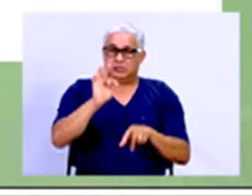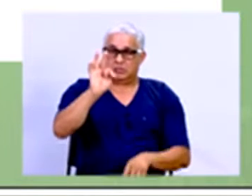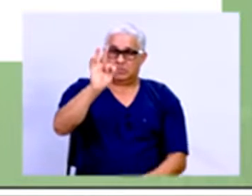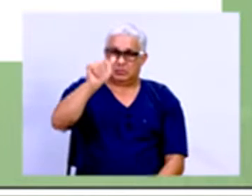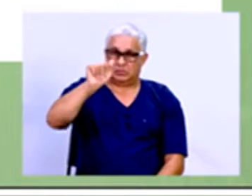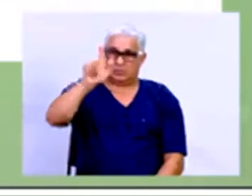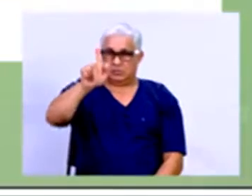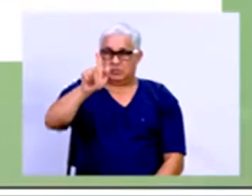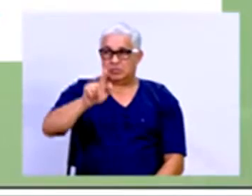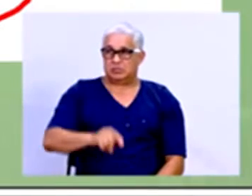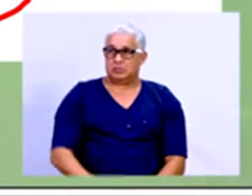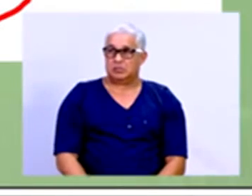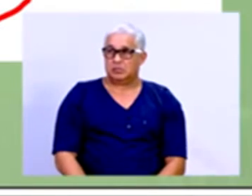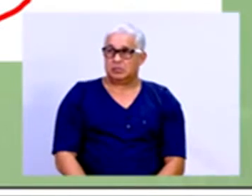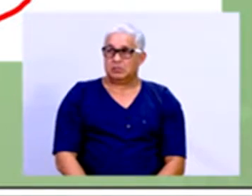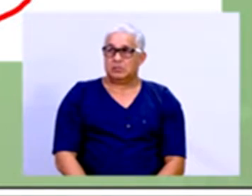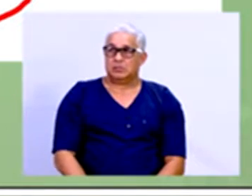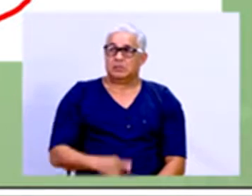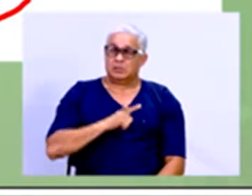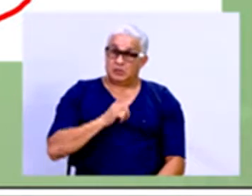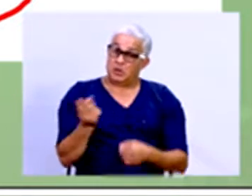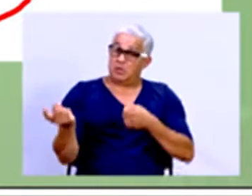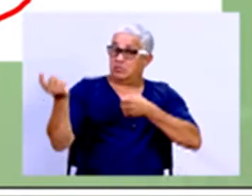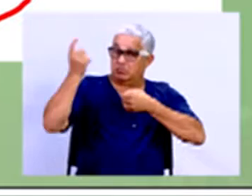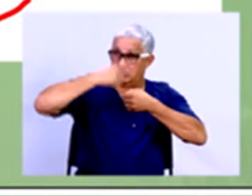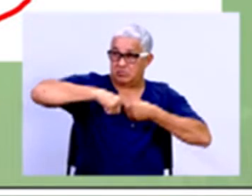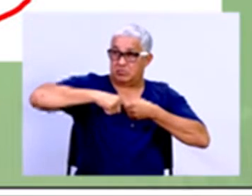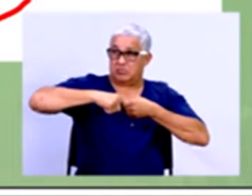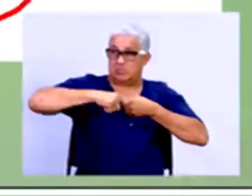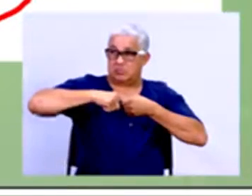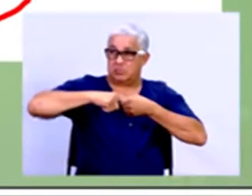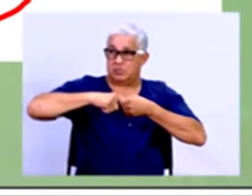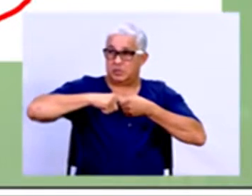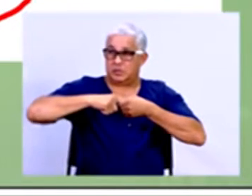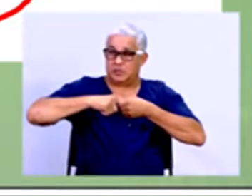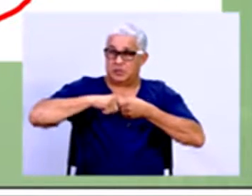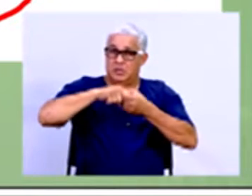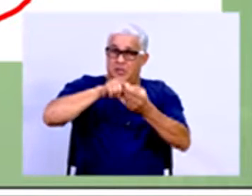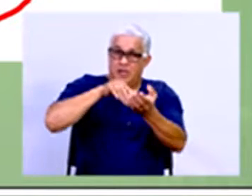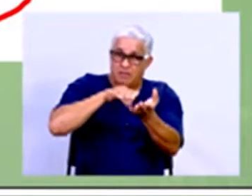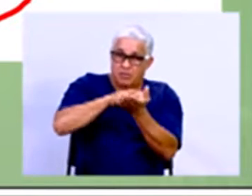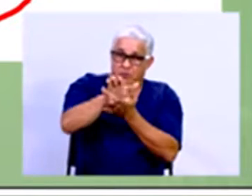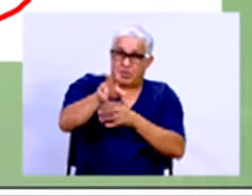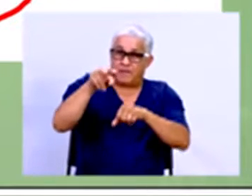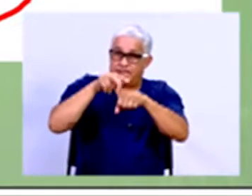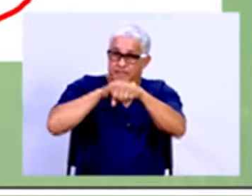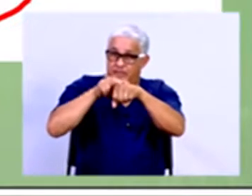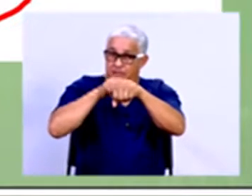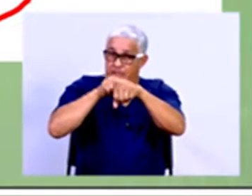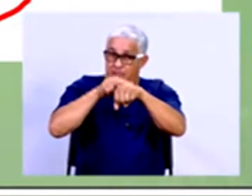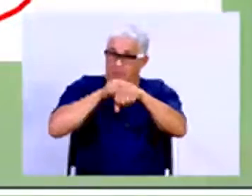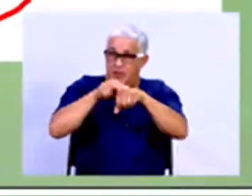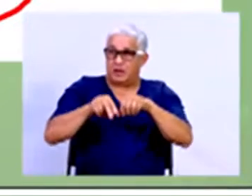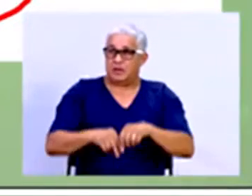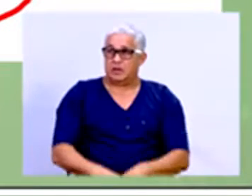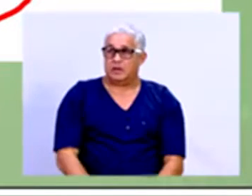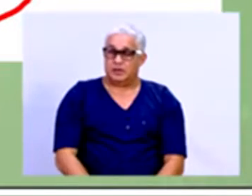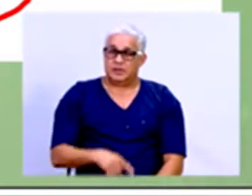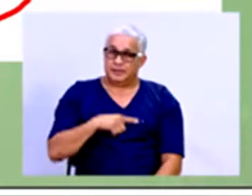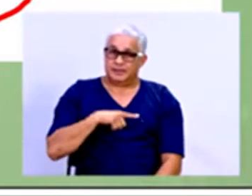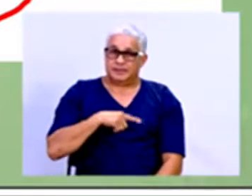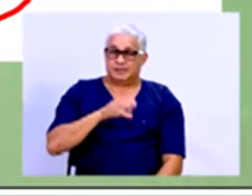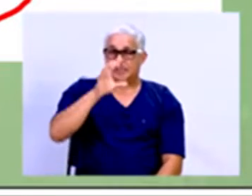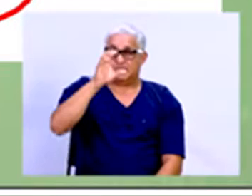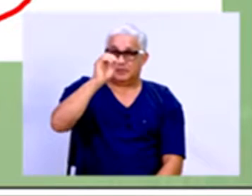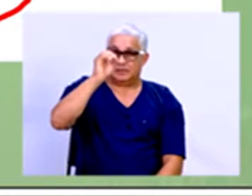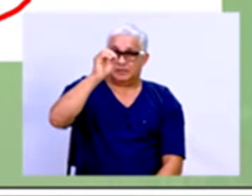aqui basicamente a gente teria um retorno em que essa mensagem seria impressa em verde, né? Então, basicamente aqui a gente tem um